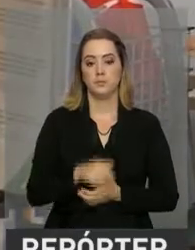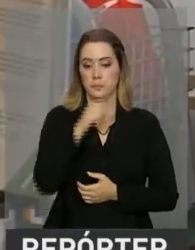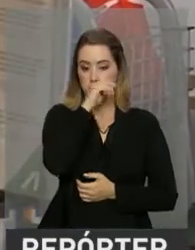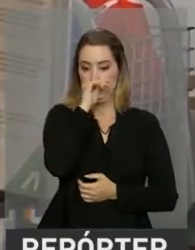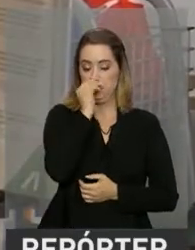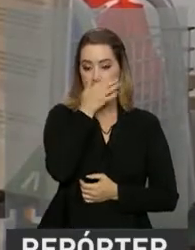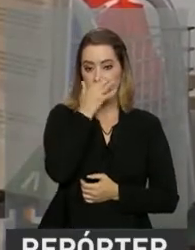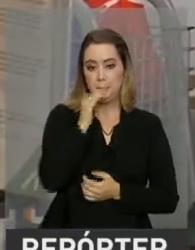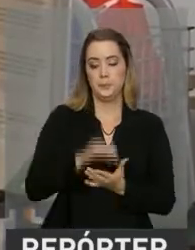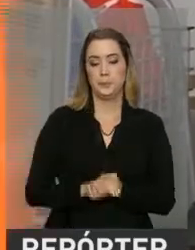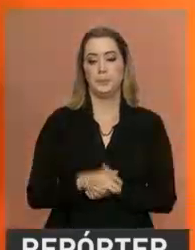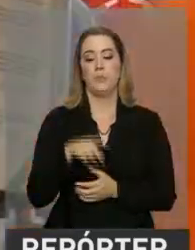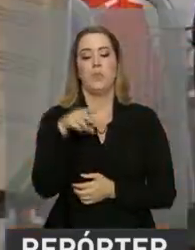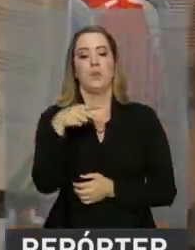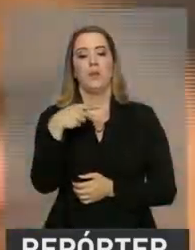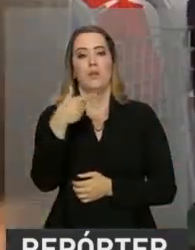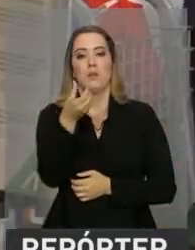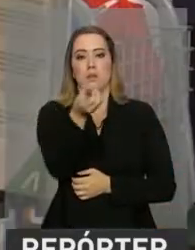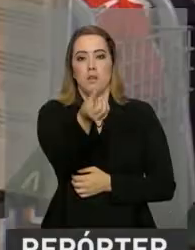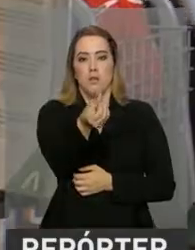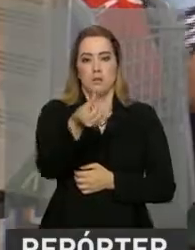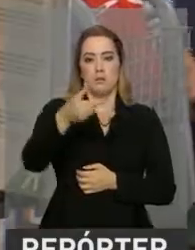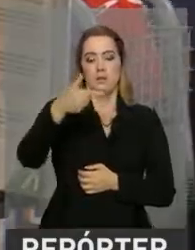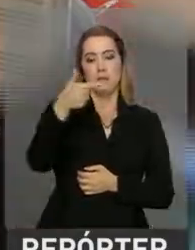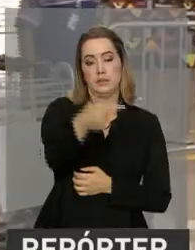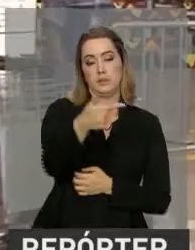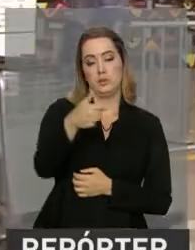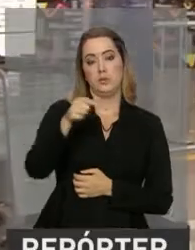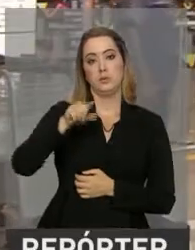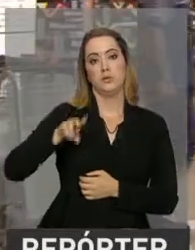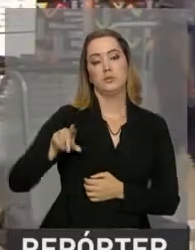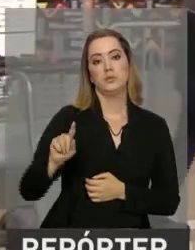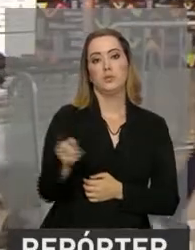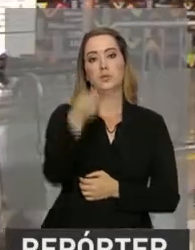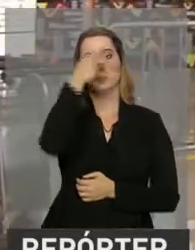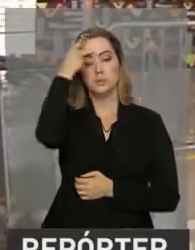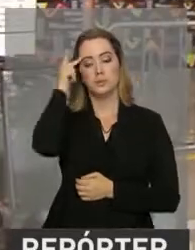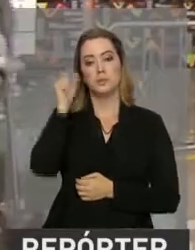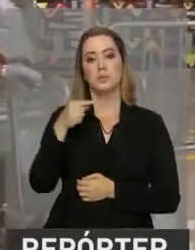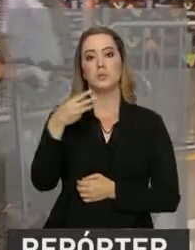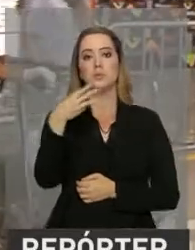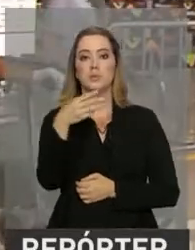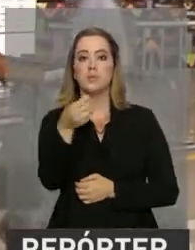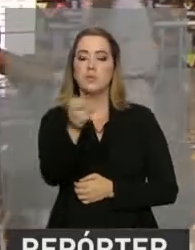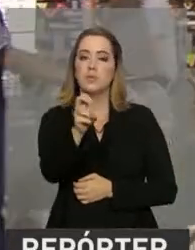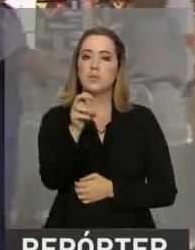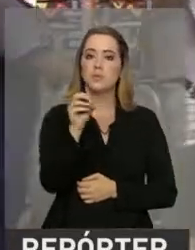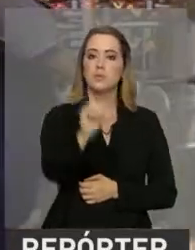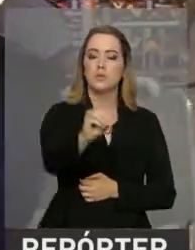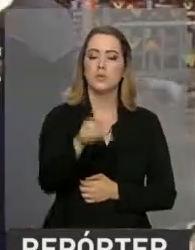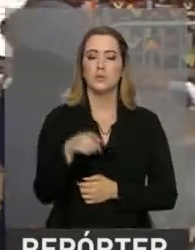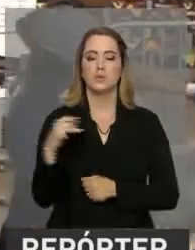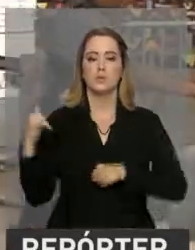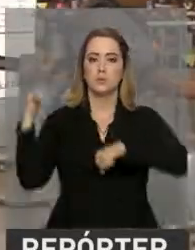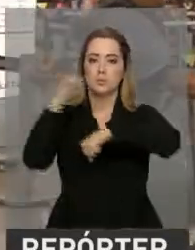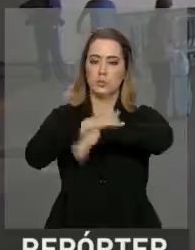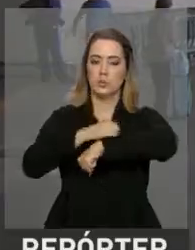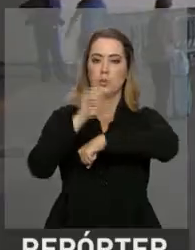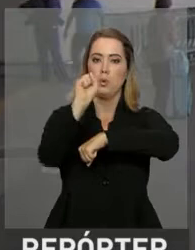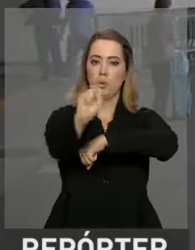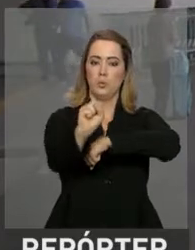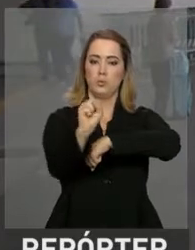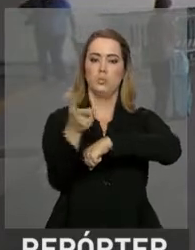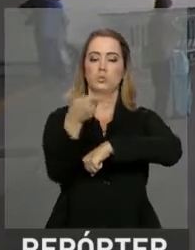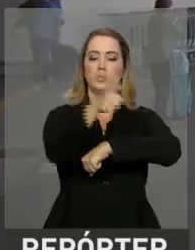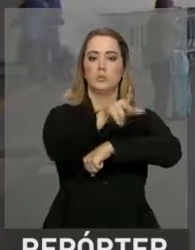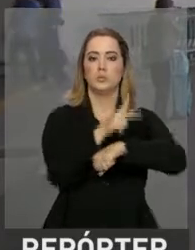de cerca de 62.000 passageiros 3 350 voos sendo oito fretados para o exterior